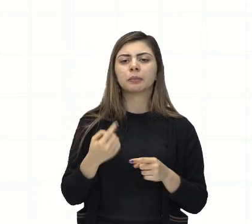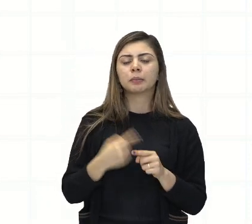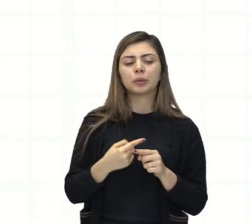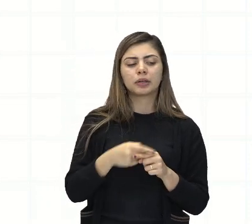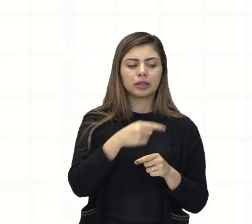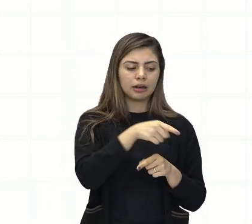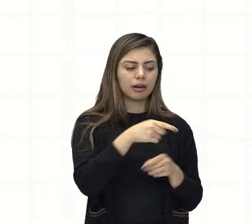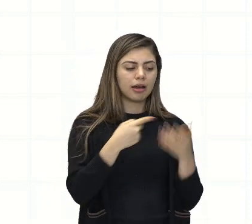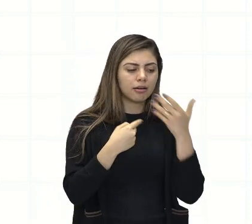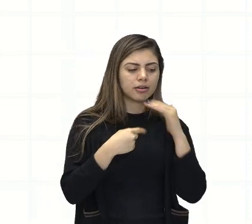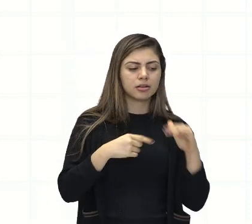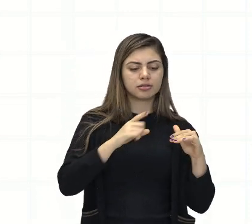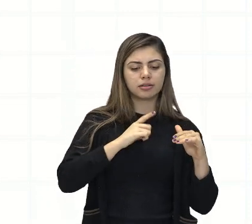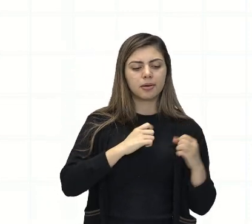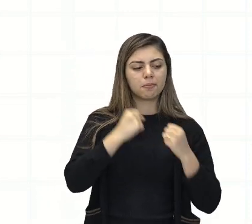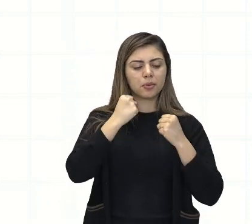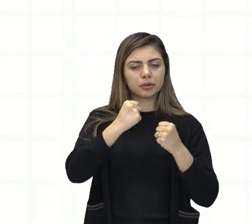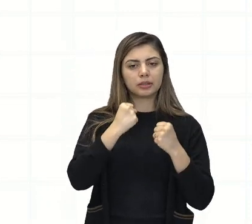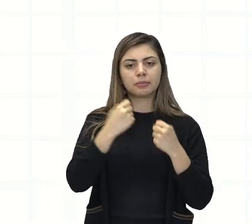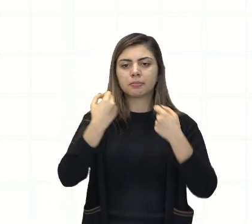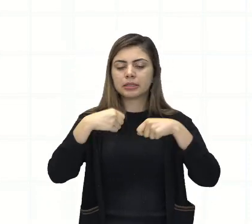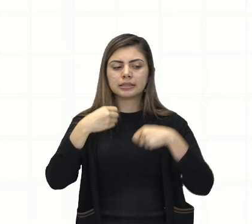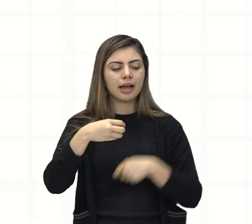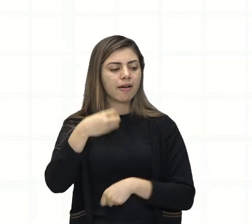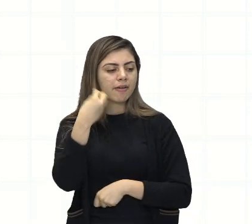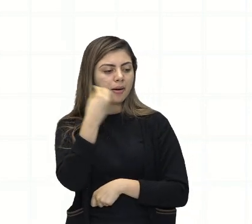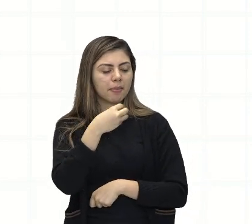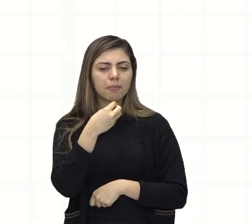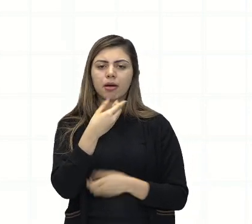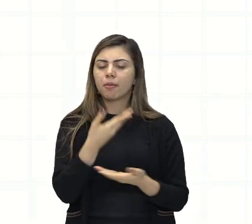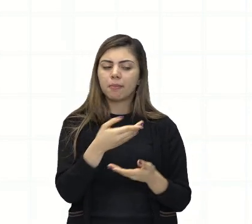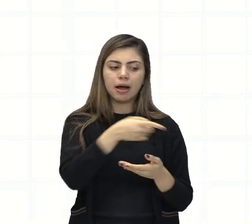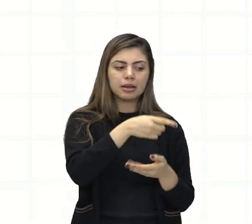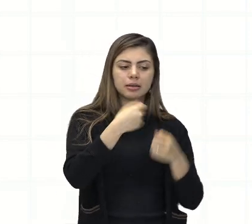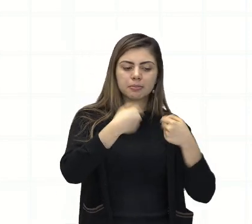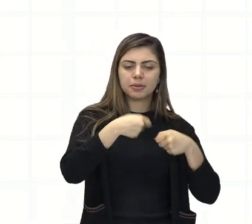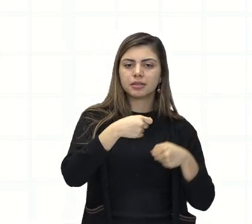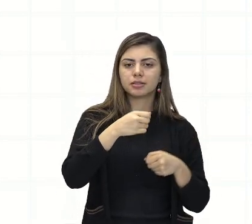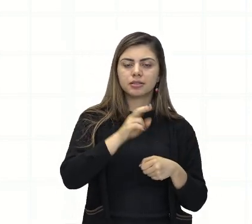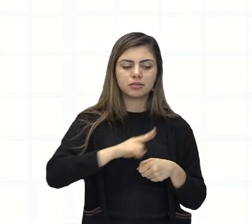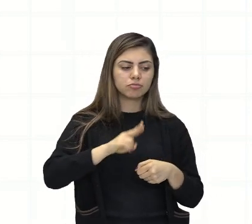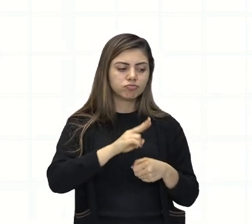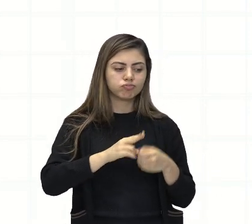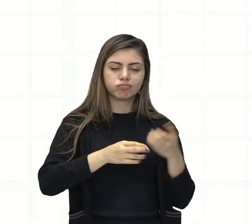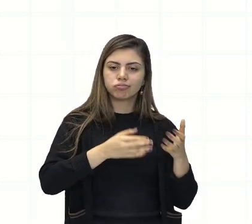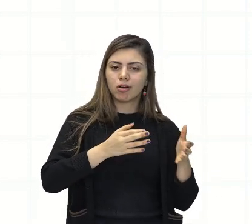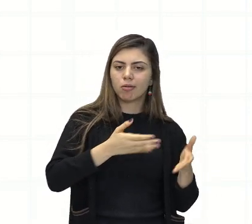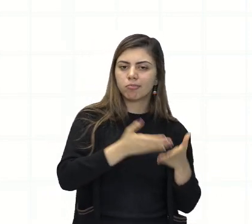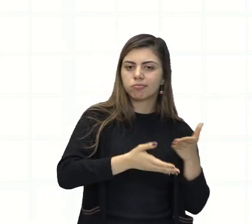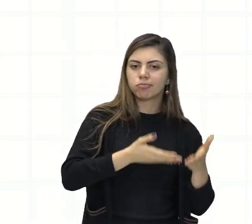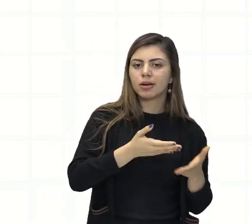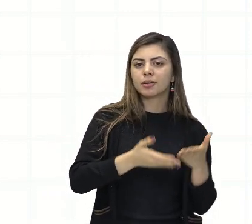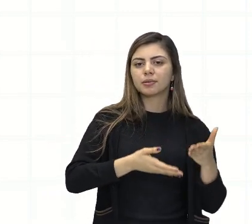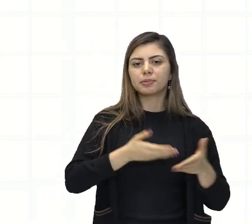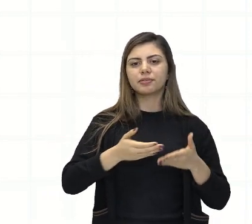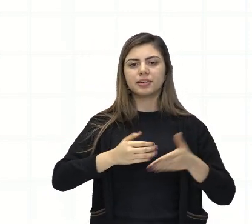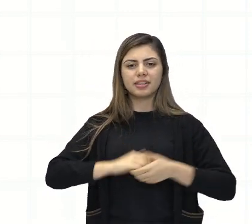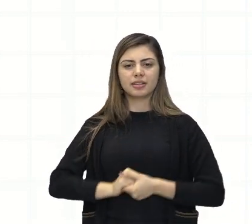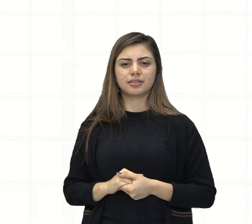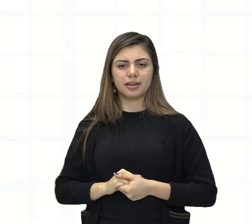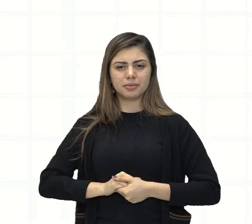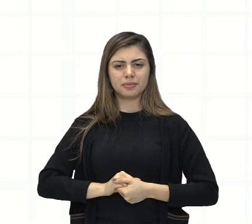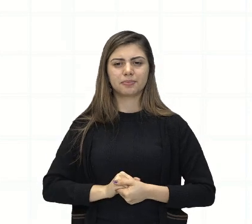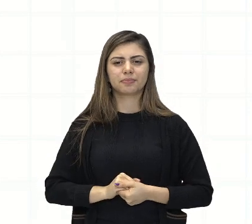proveito. Então o pai olha para aquilo e pensa, por que a gente não está aproveitando isso? por que a gente tem